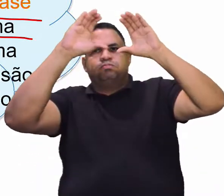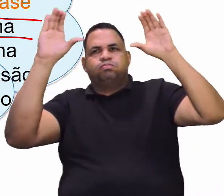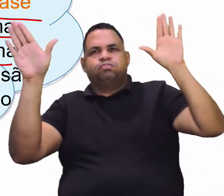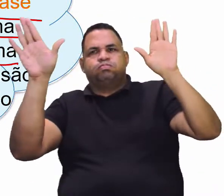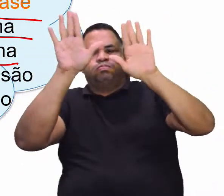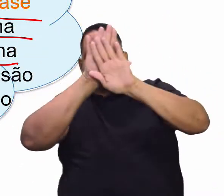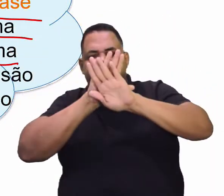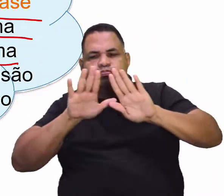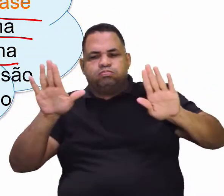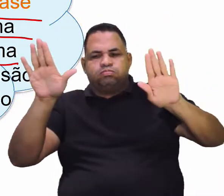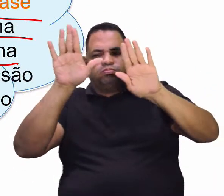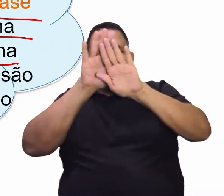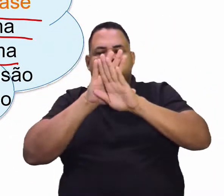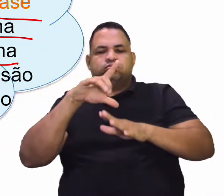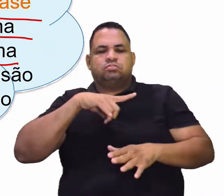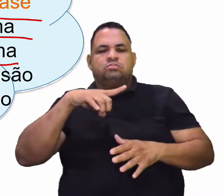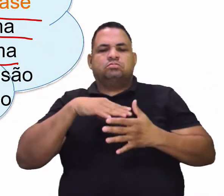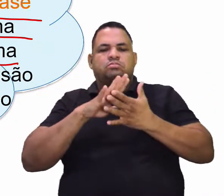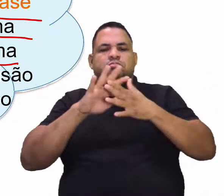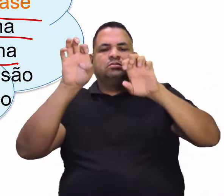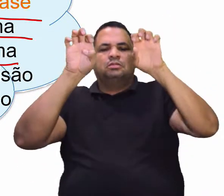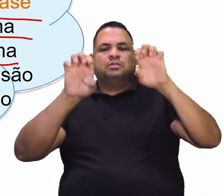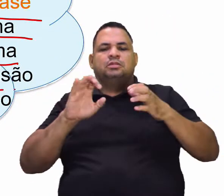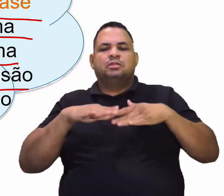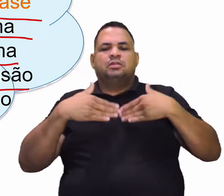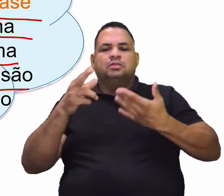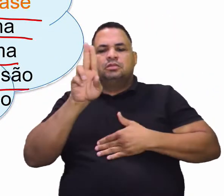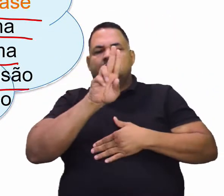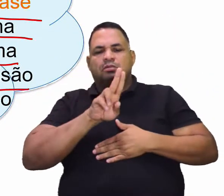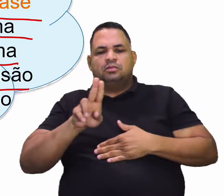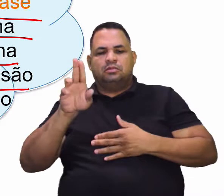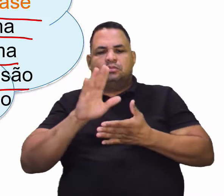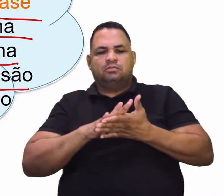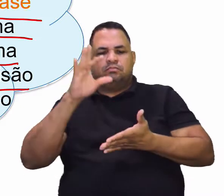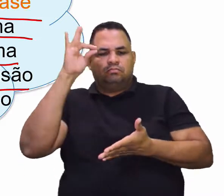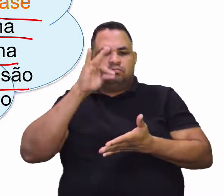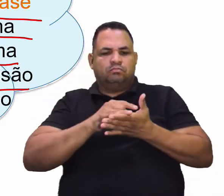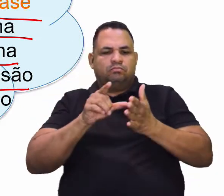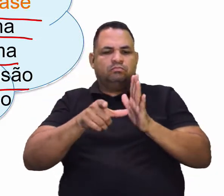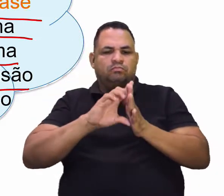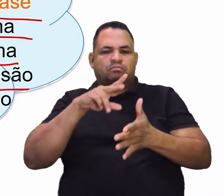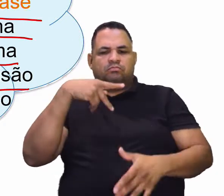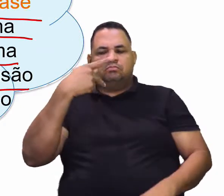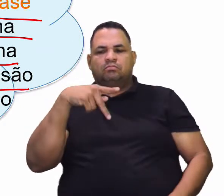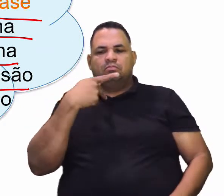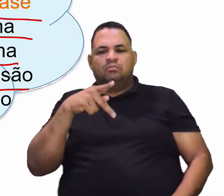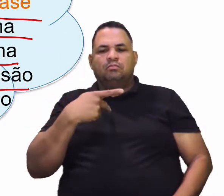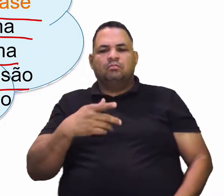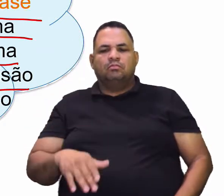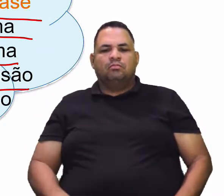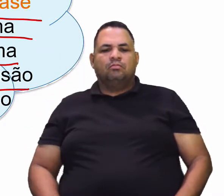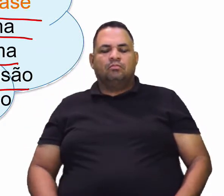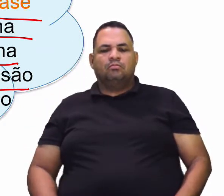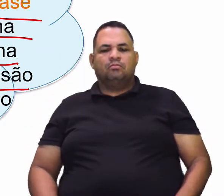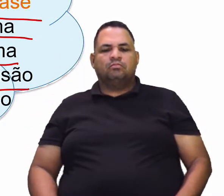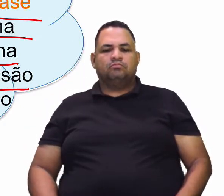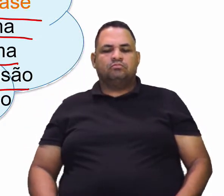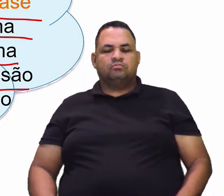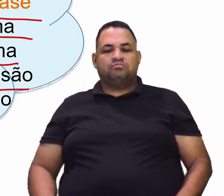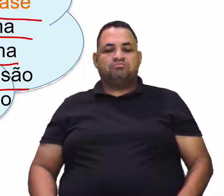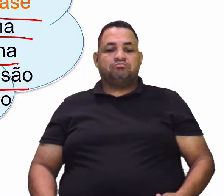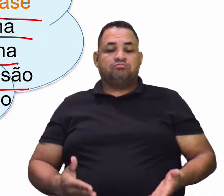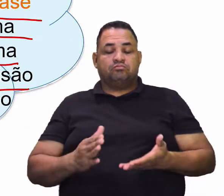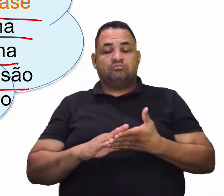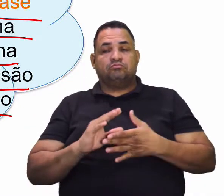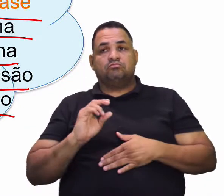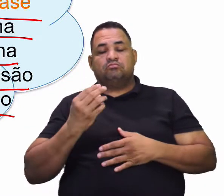nubladas. Também é uma estrutura usada quando tomamos uma decisão antes de falar sobre algo.